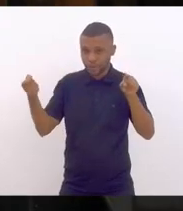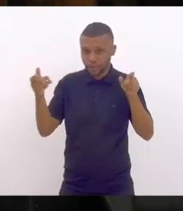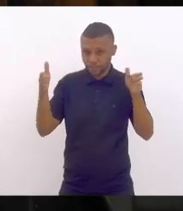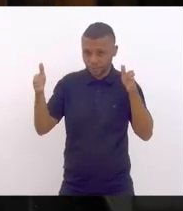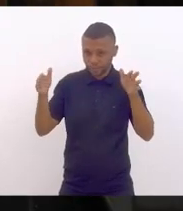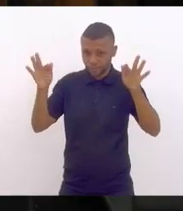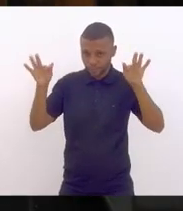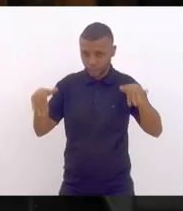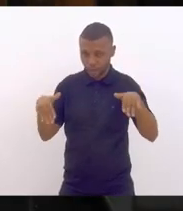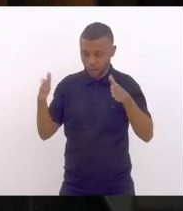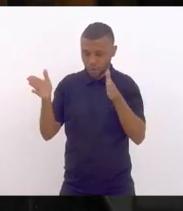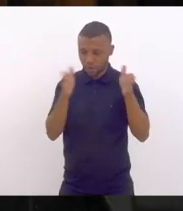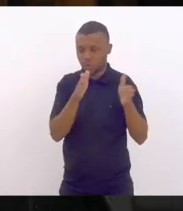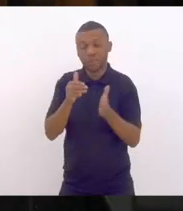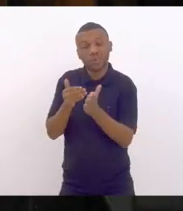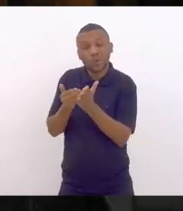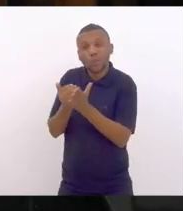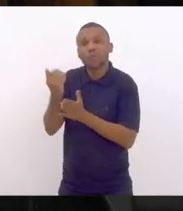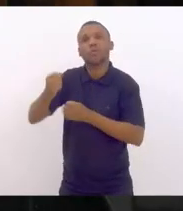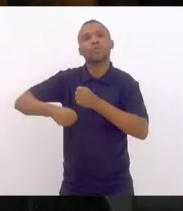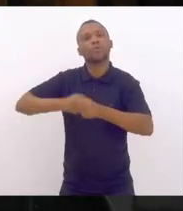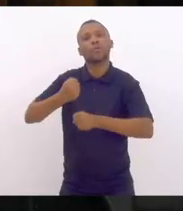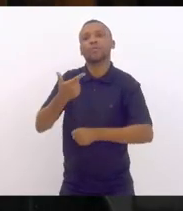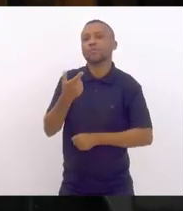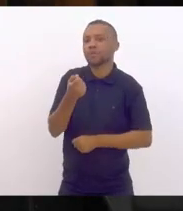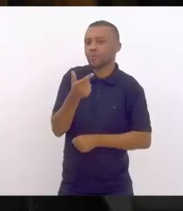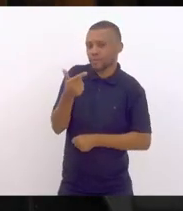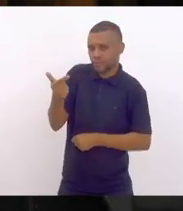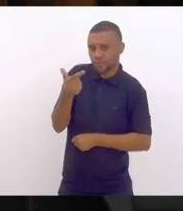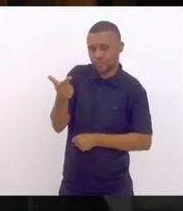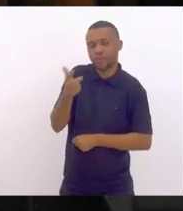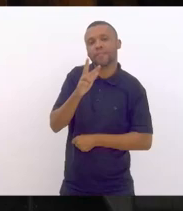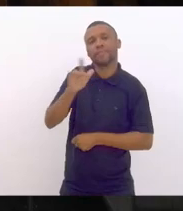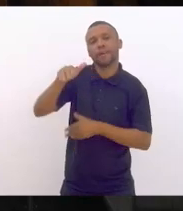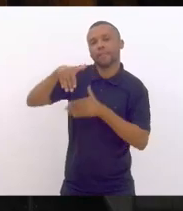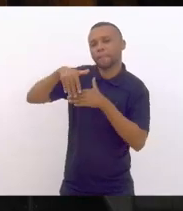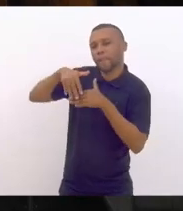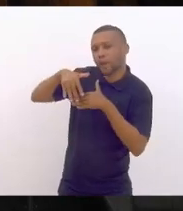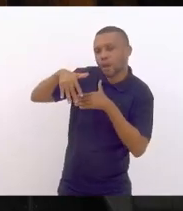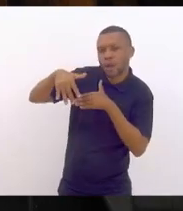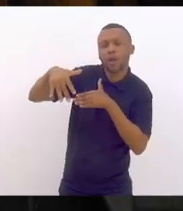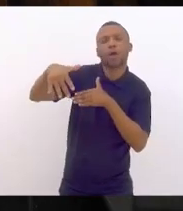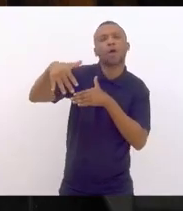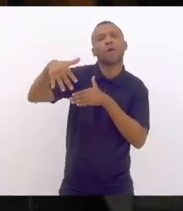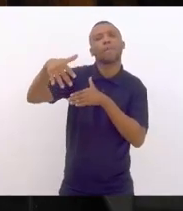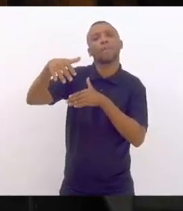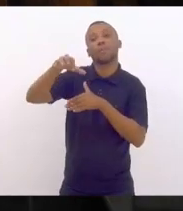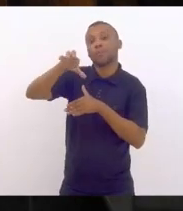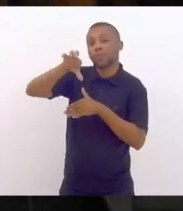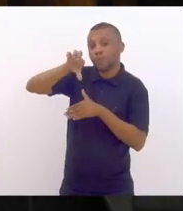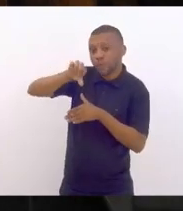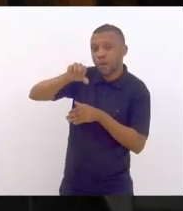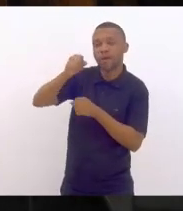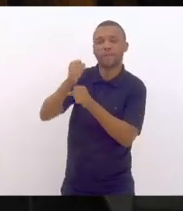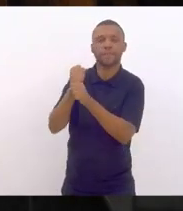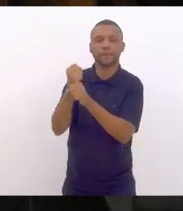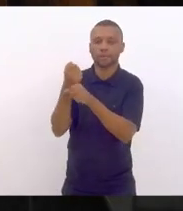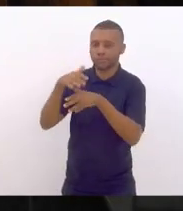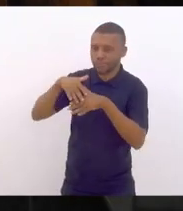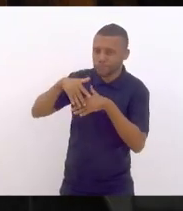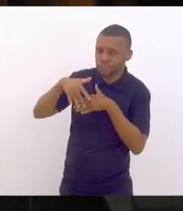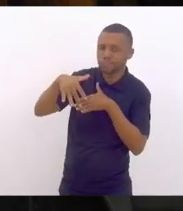e 22 e se Estendeu e vai se estender por mais nove anos